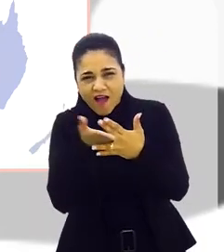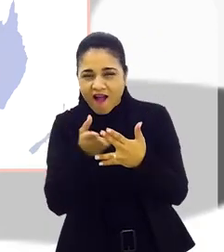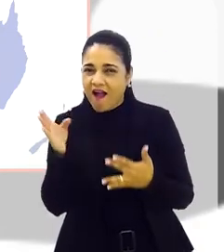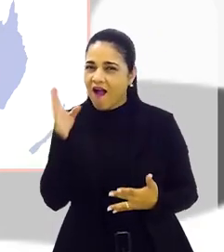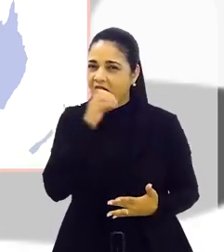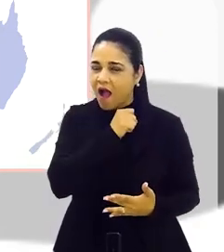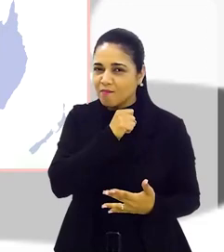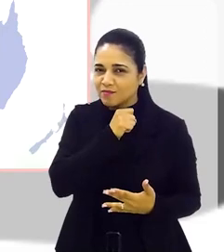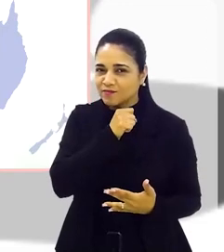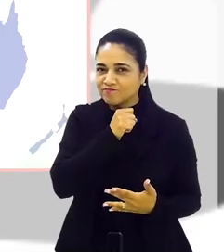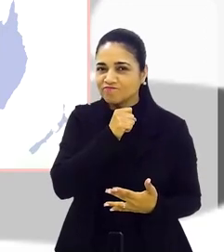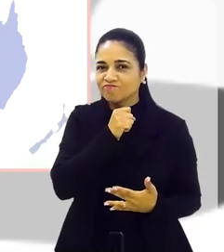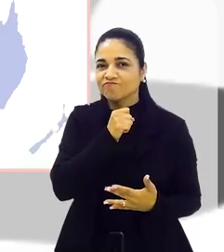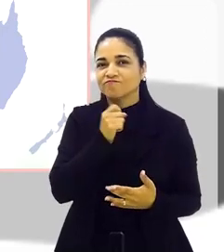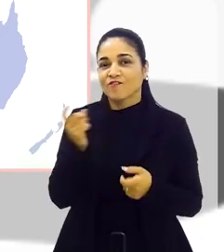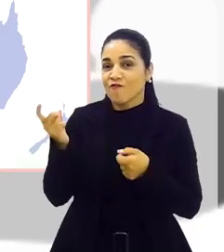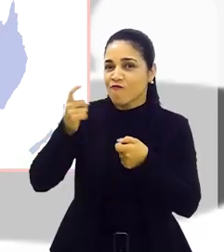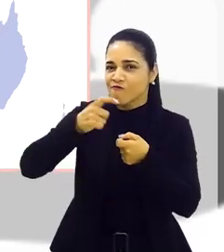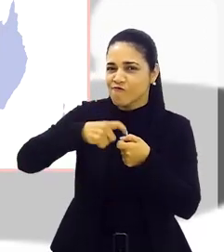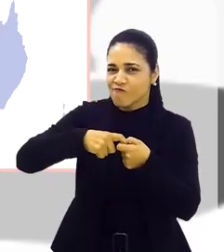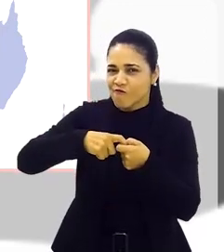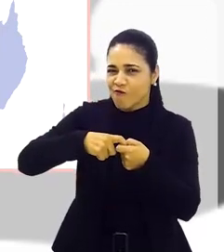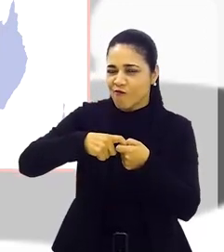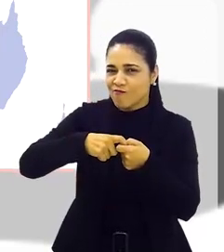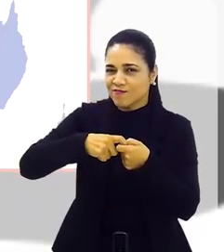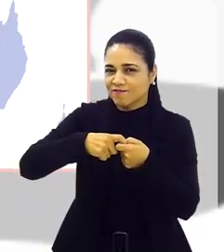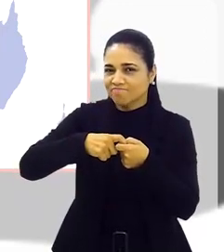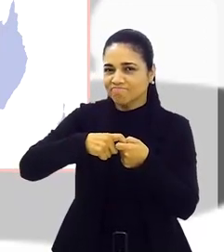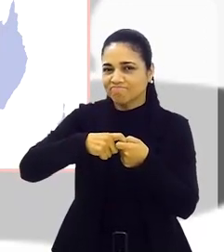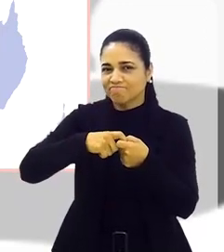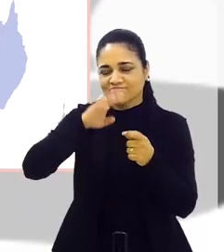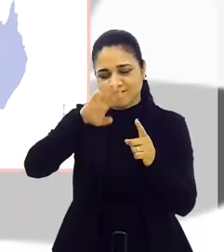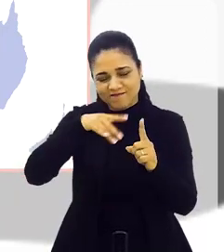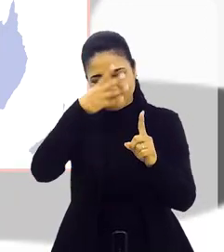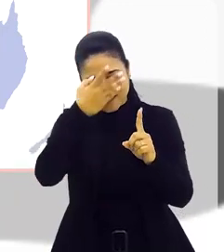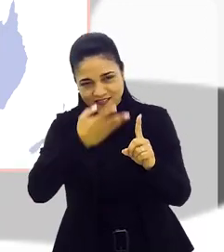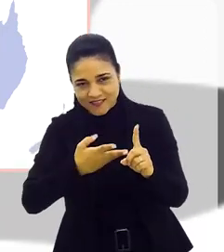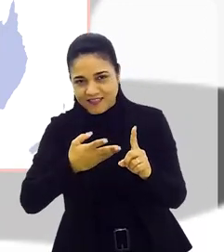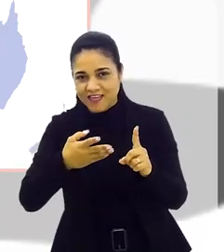que interromper para um rápido intervalo e a gente volta e vamos